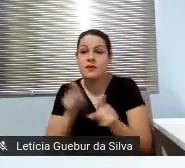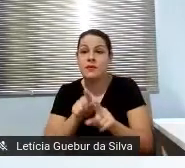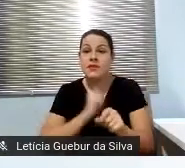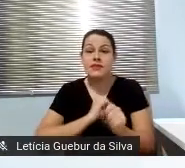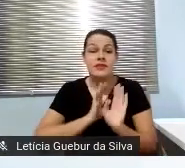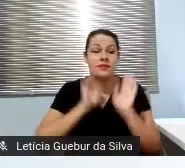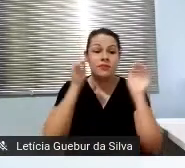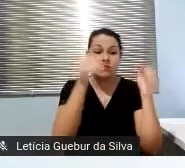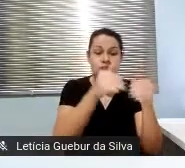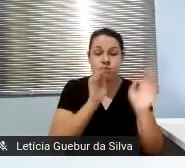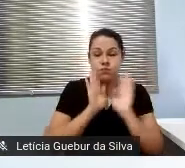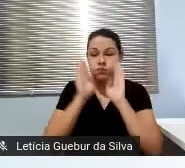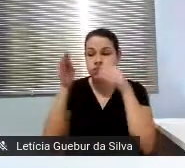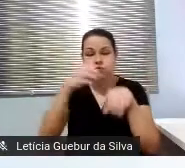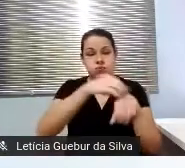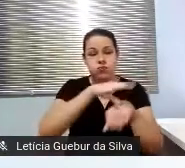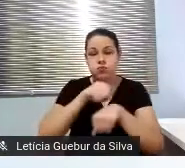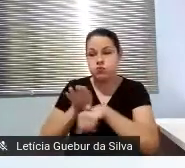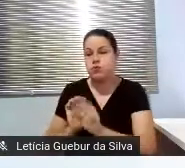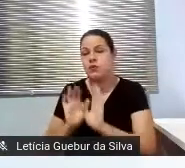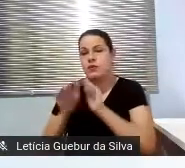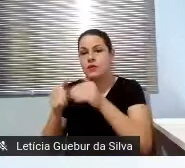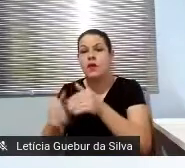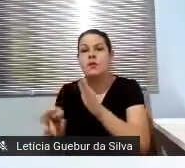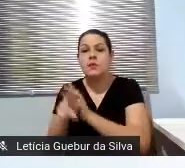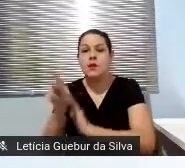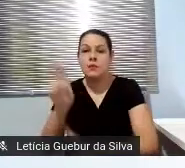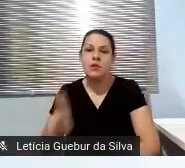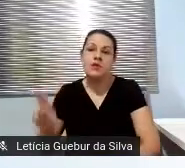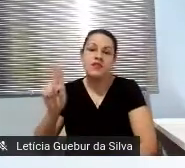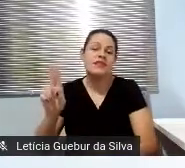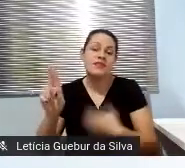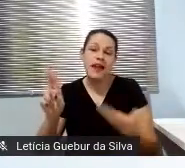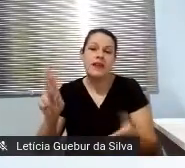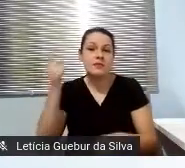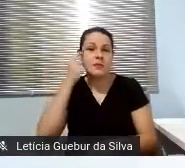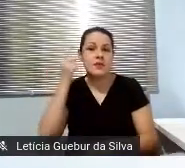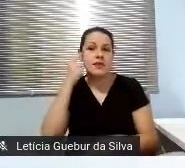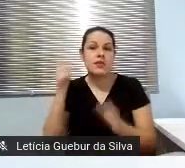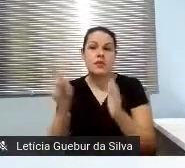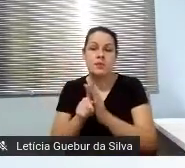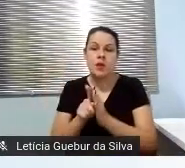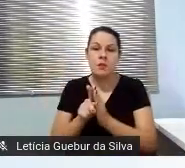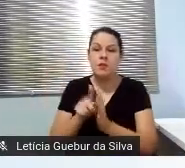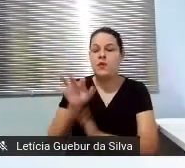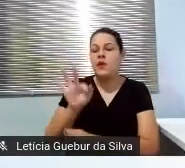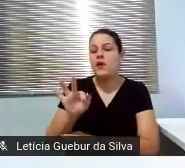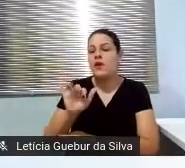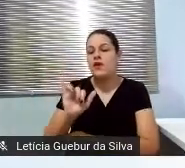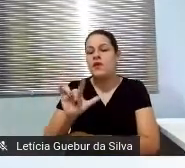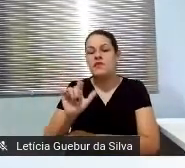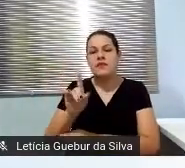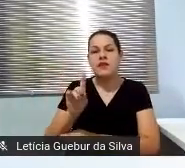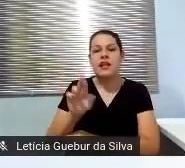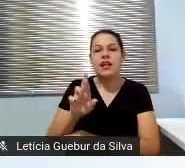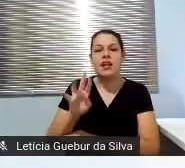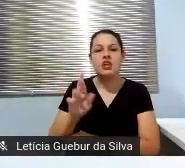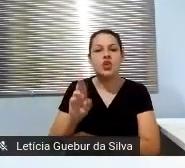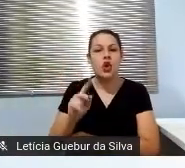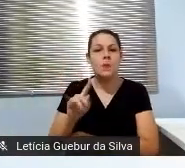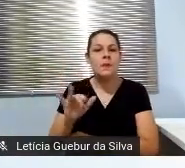canalização também de recursos para as universidades, seja elas filantrópicas. Quando a gente fala universidades e escolas